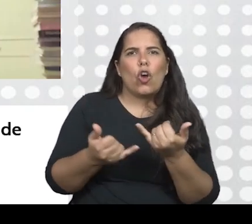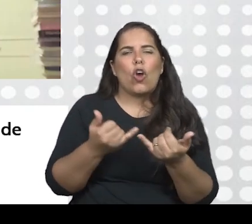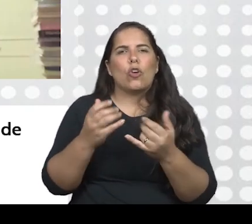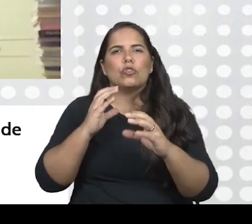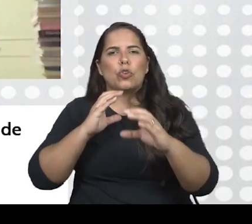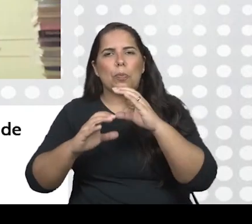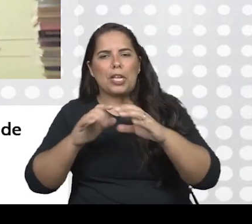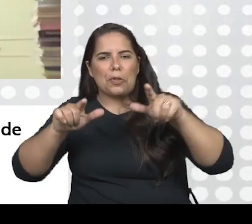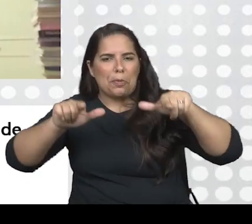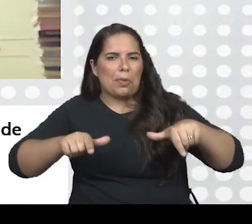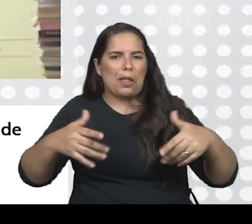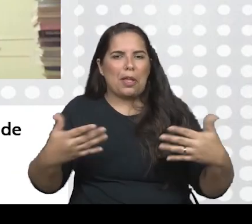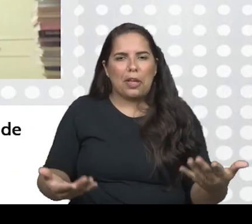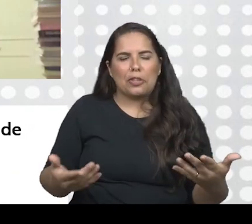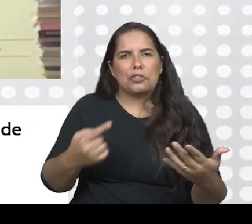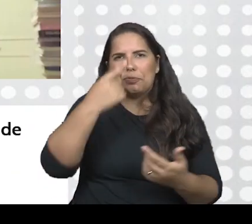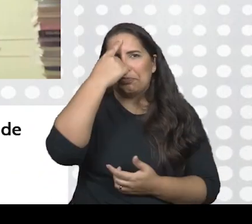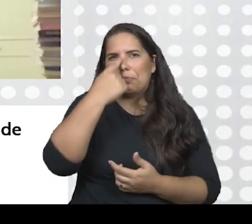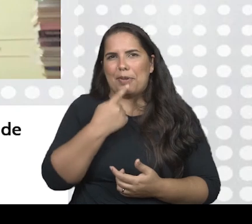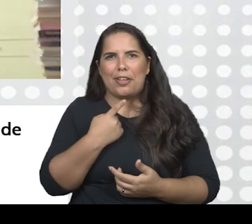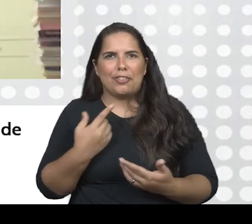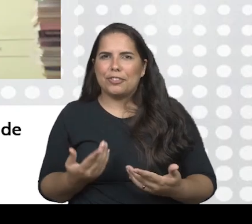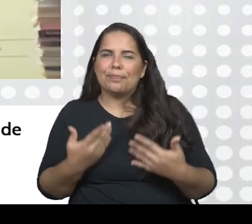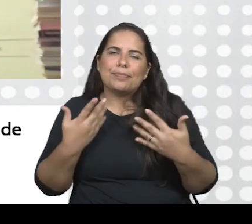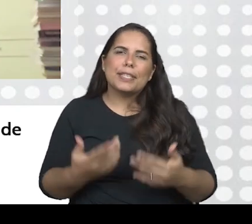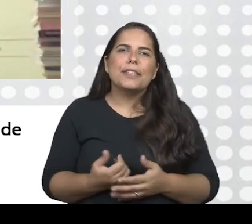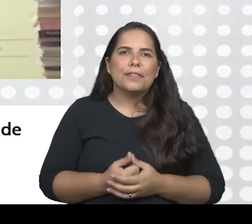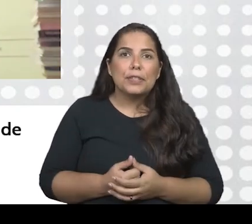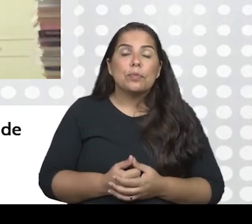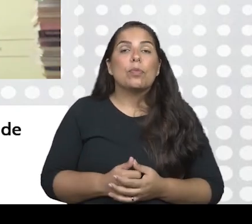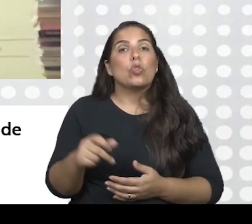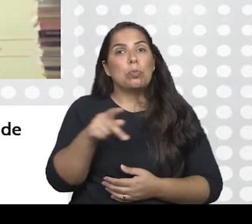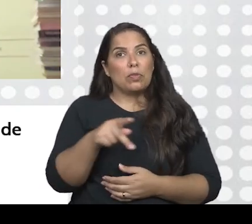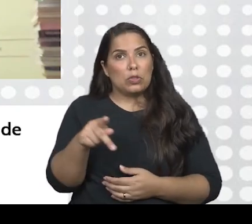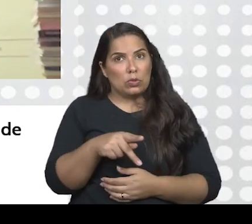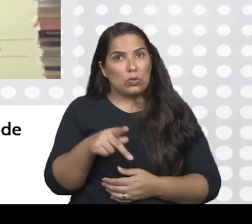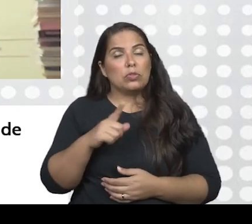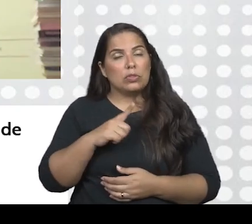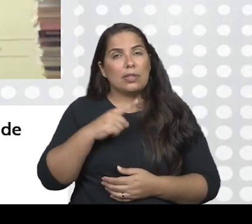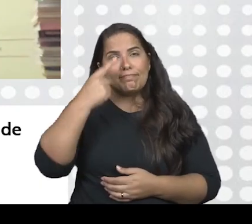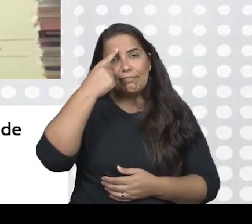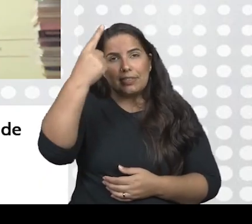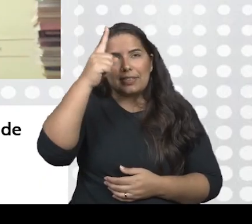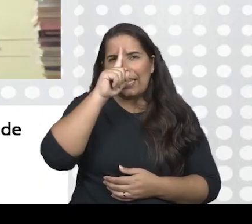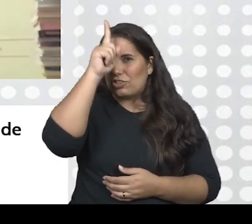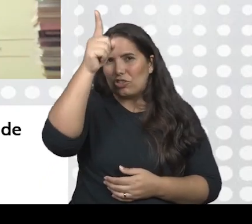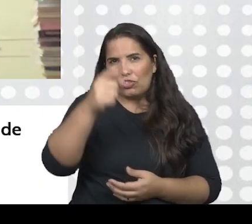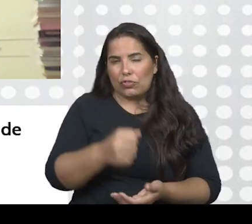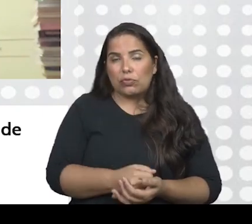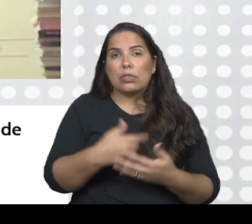de comunicação, figuras, enfim, nossos professores são muito criativos.